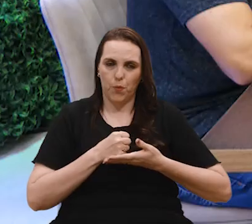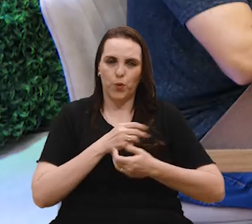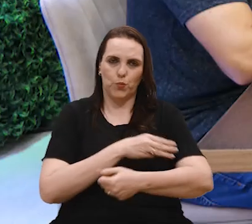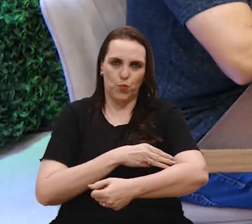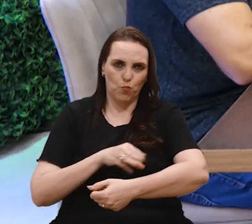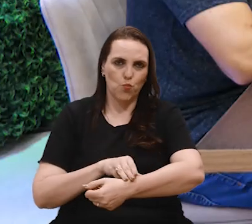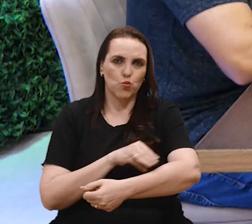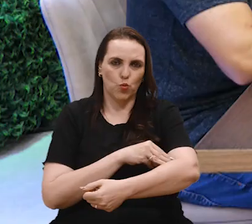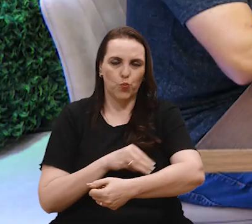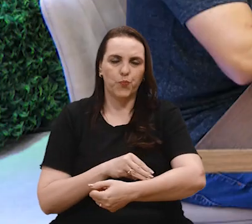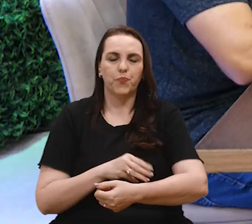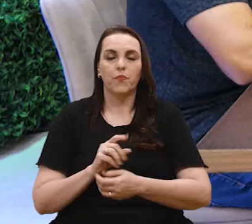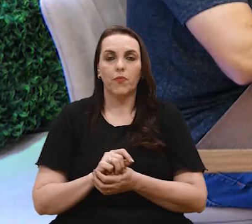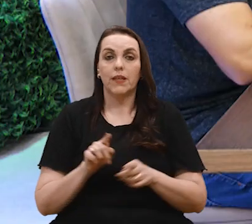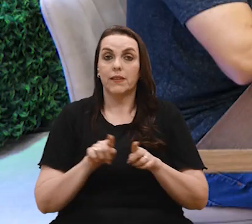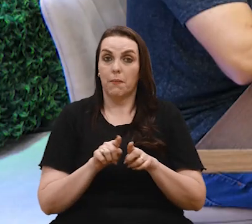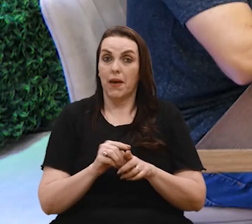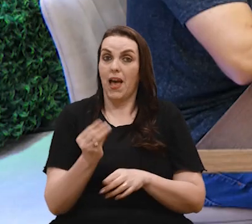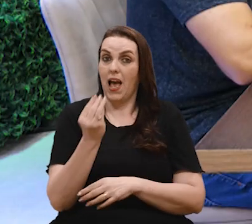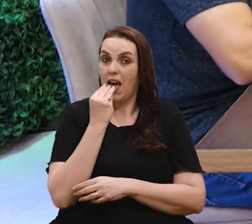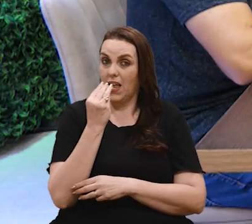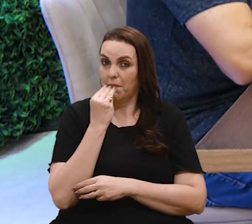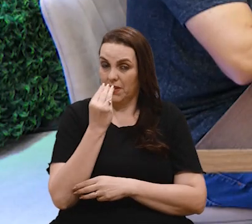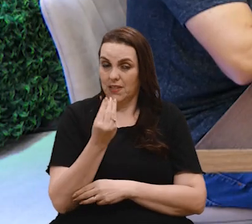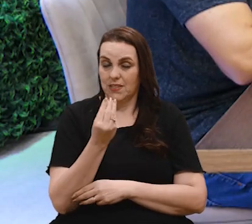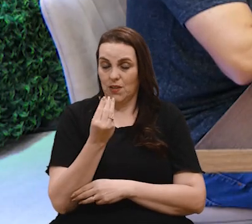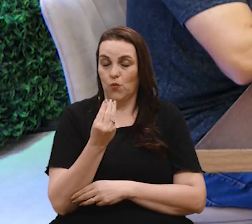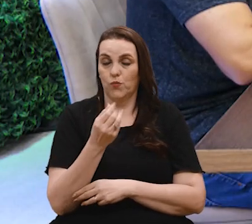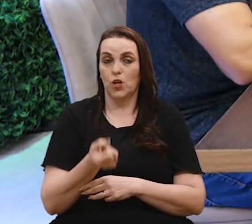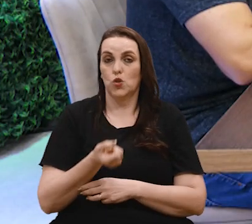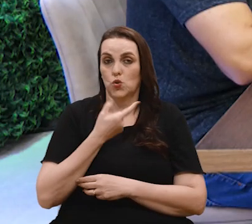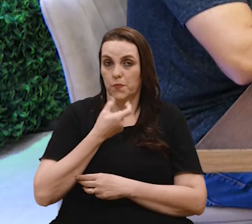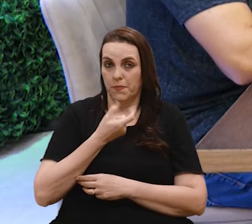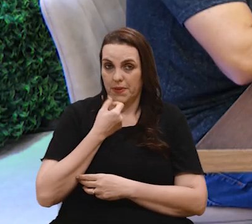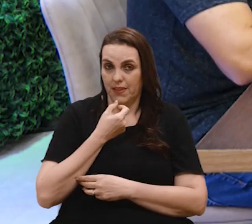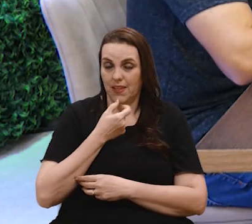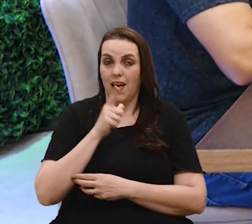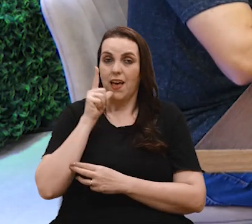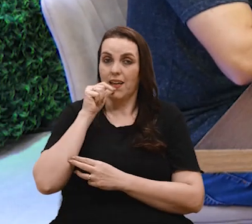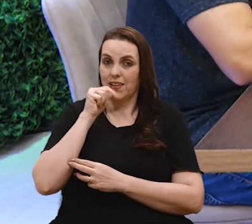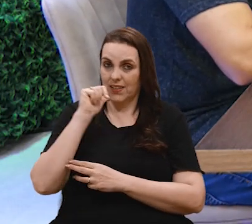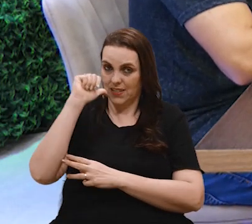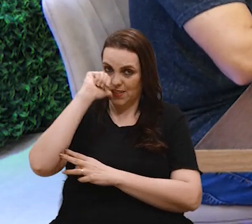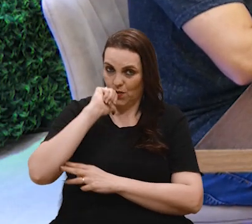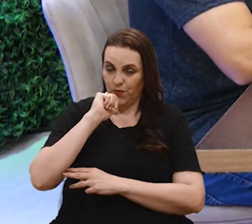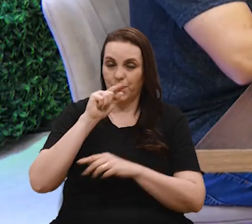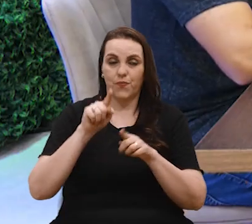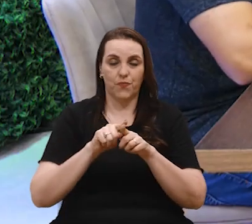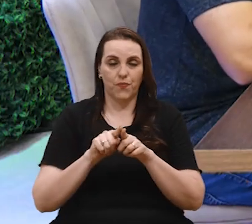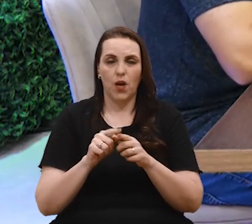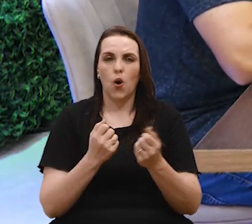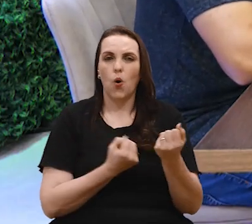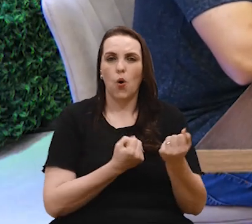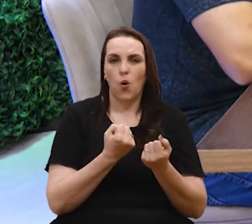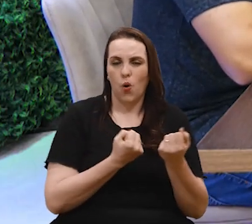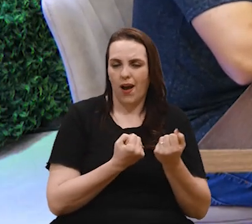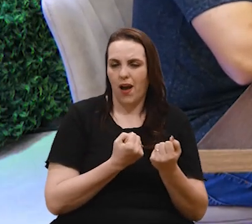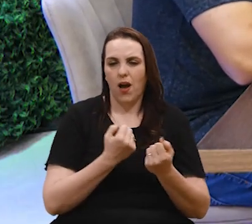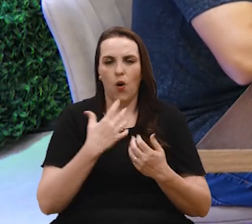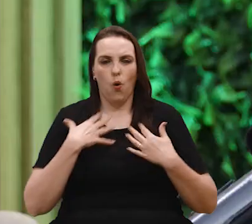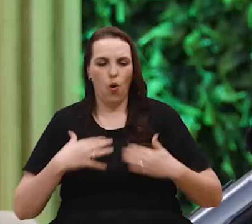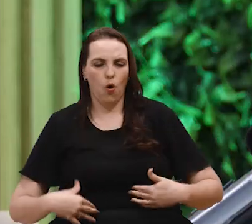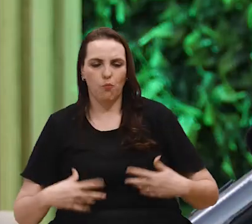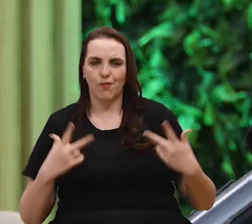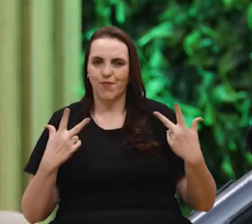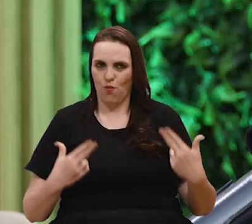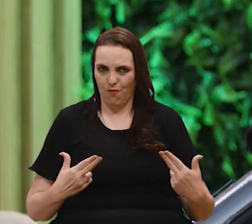muscular. O componente alimentação, suplementação e hidratação é fundamental para quem corre, porque o corpo é que nem um carro, né? E